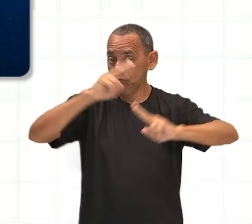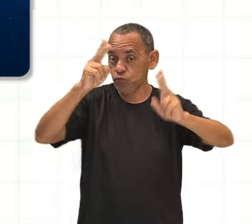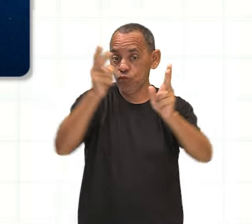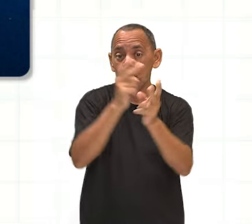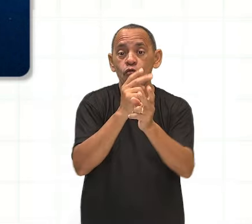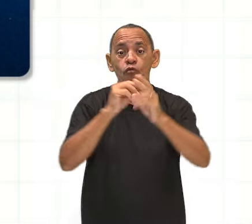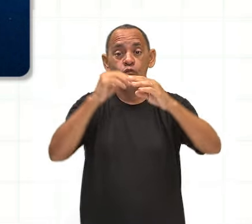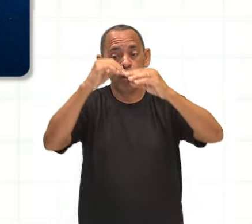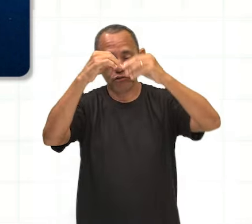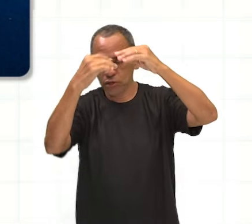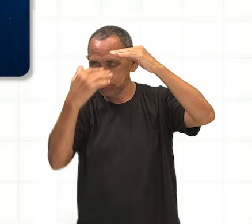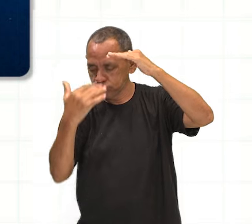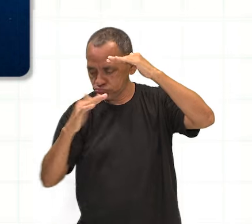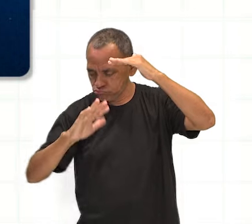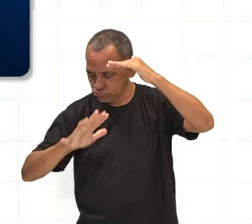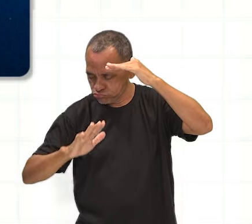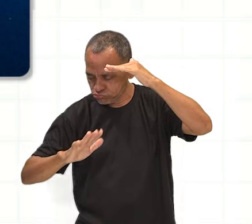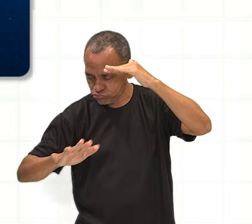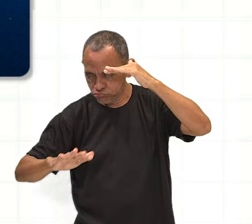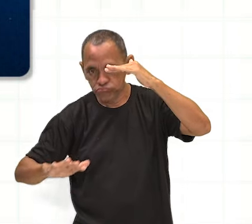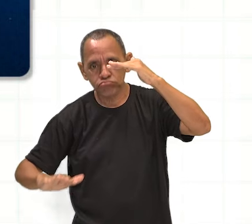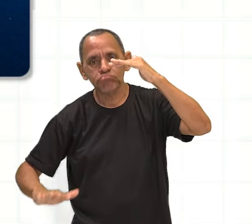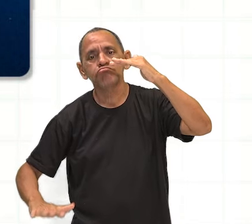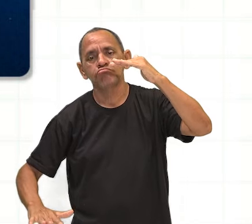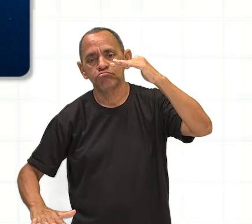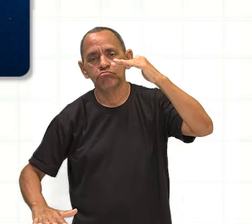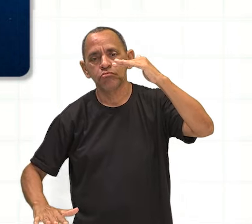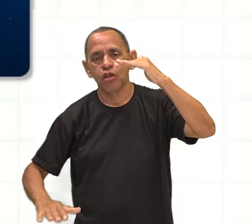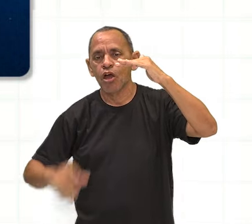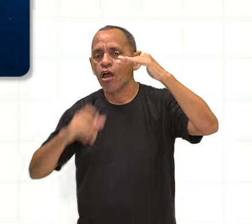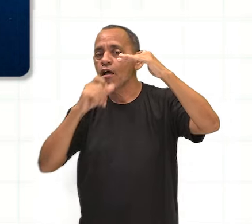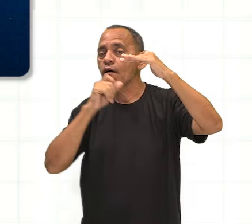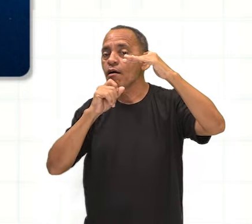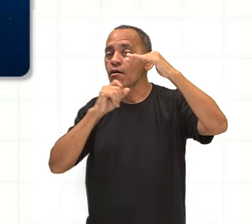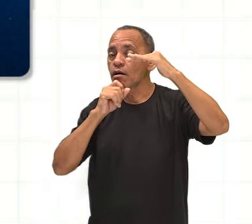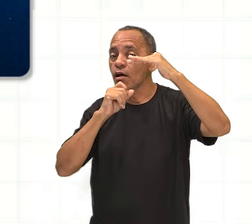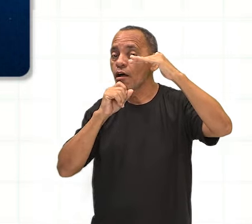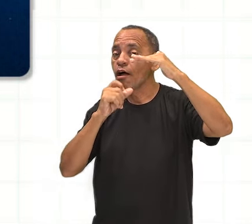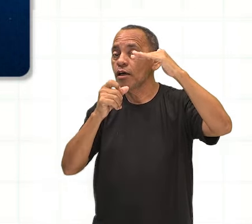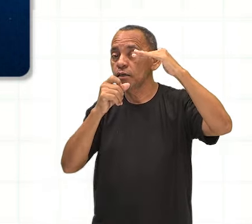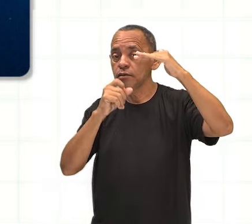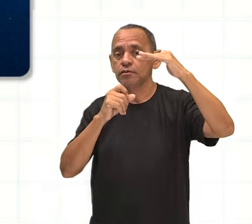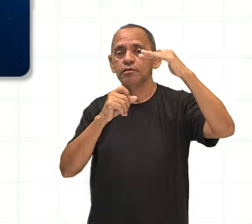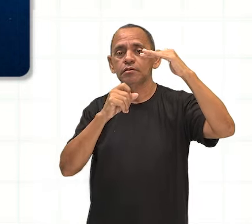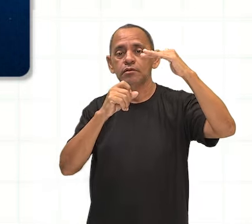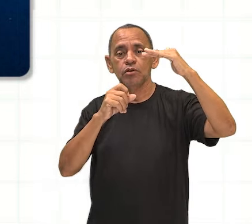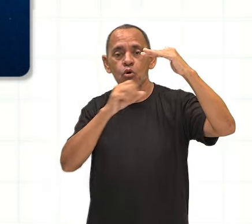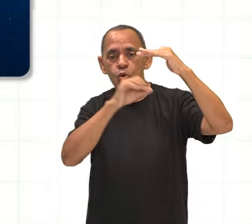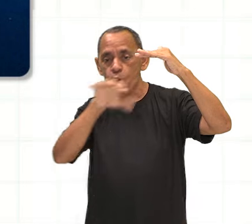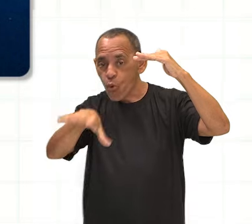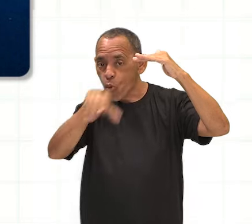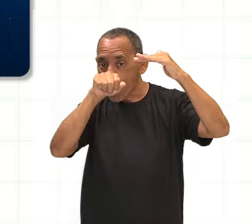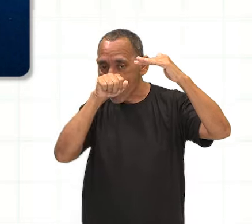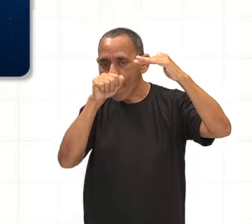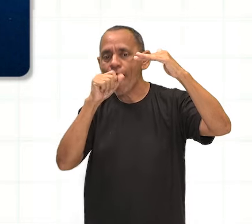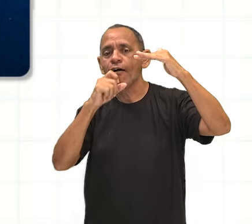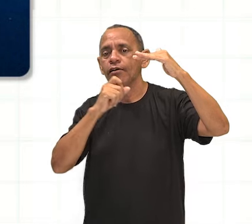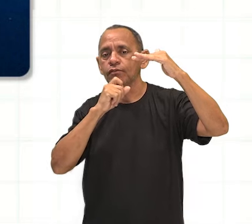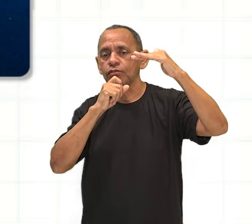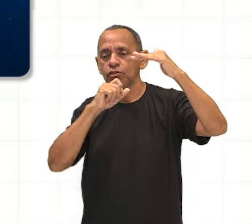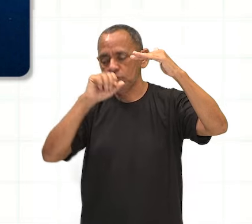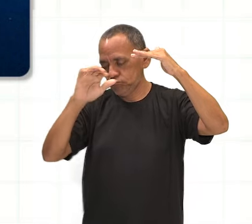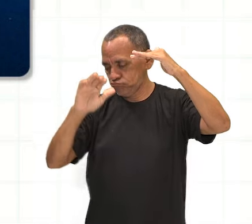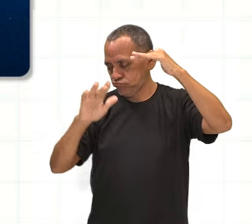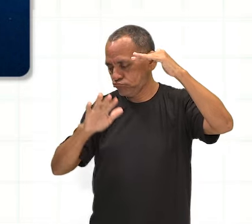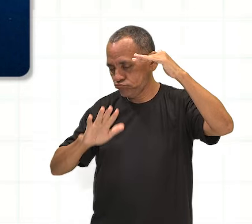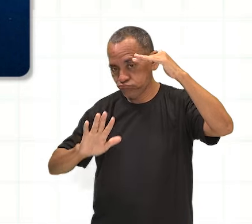gente viu ali também na informação? Que o ar frio ele tende a descer, enquanto o ar quente tende a subir.